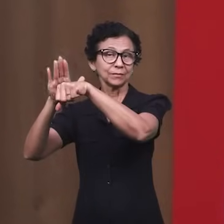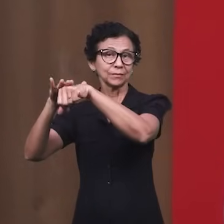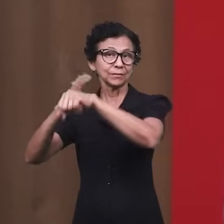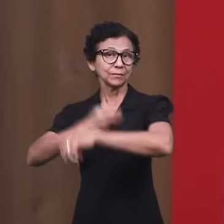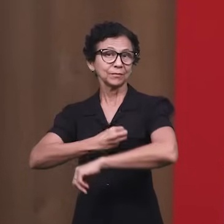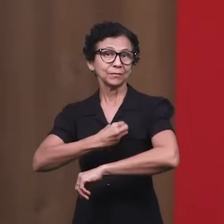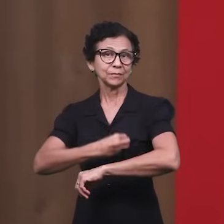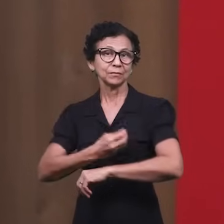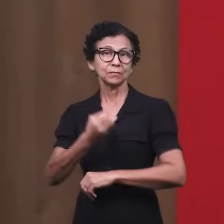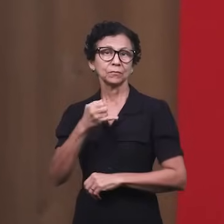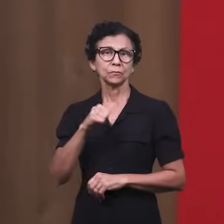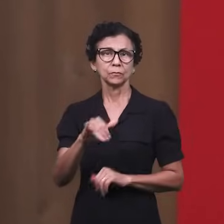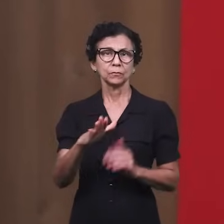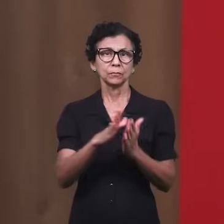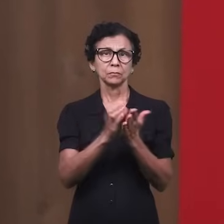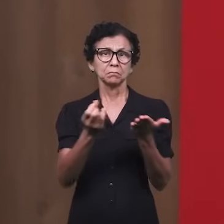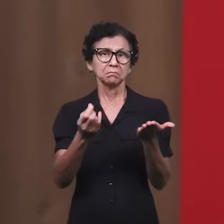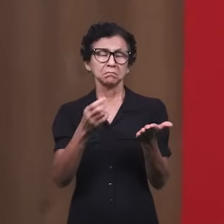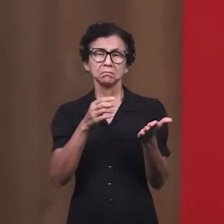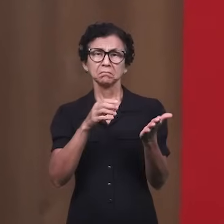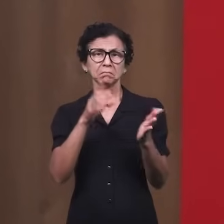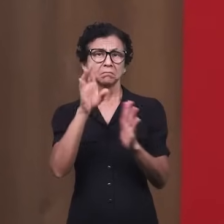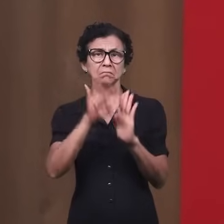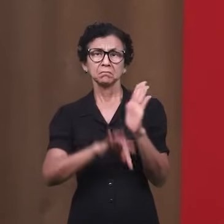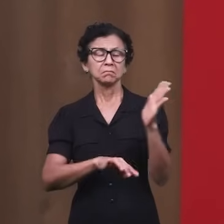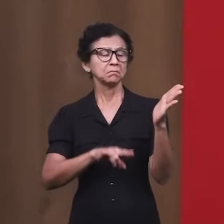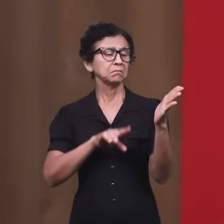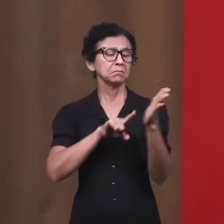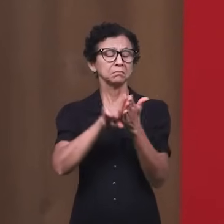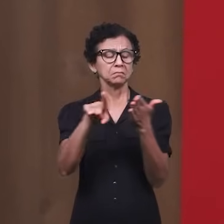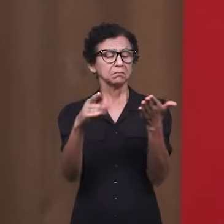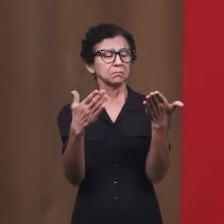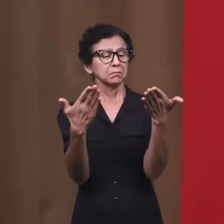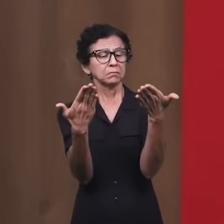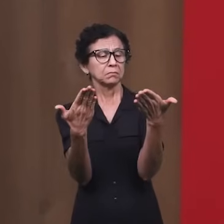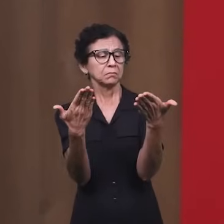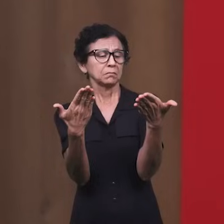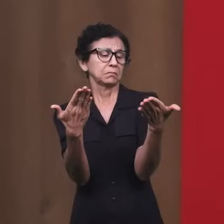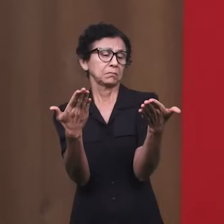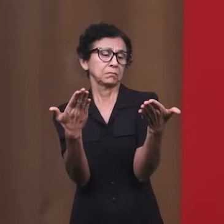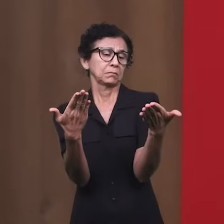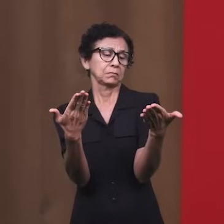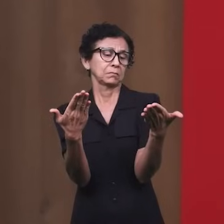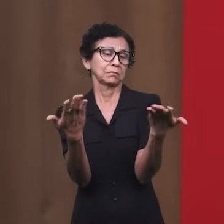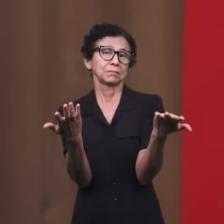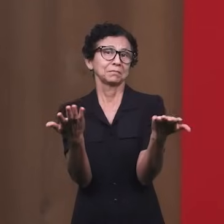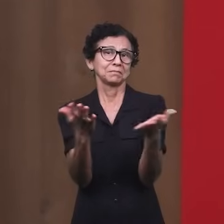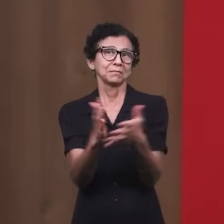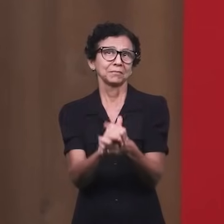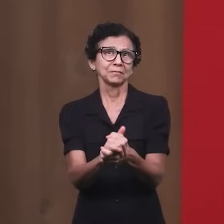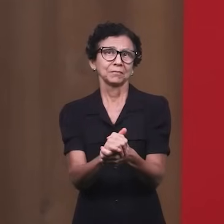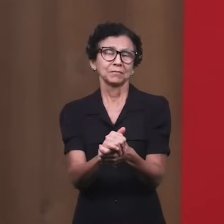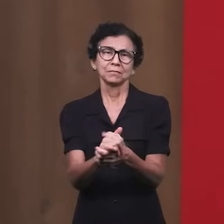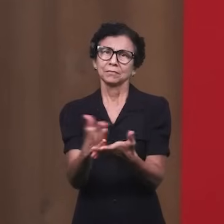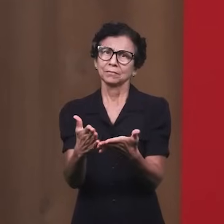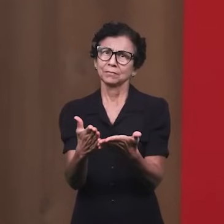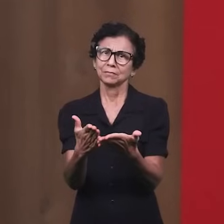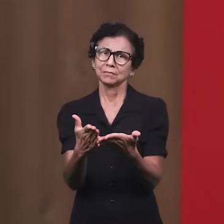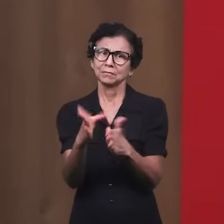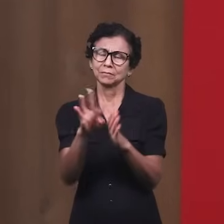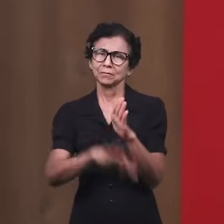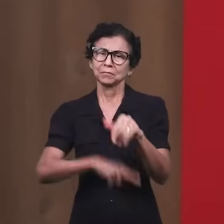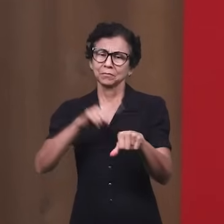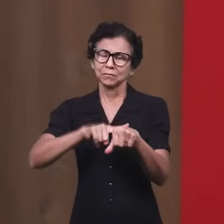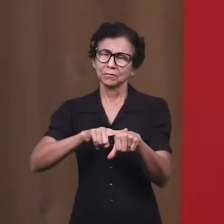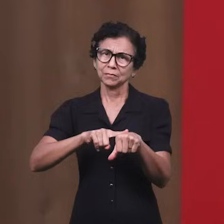se fosse para nós consultarmos apenas o texto bíblico qual garantia nós teríamos de que seria uma palavra para aquele momento